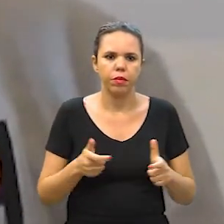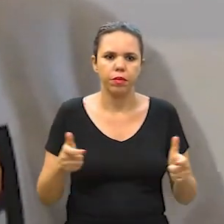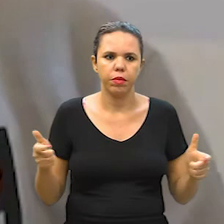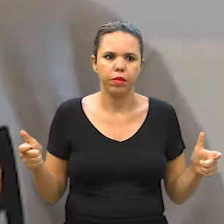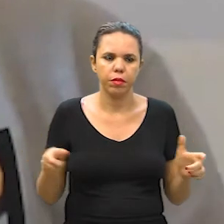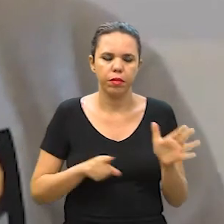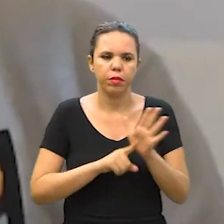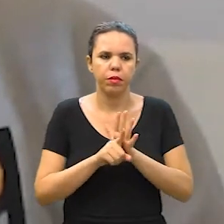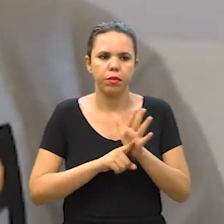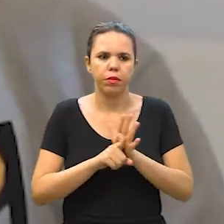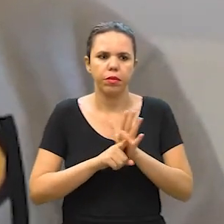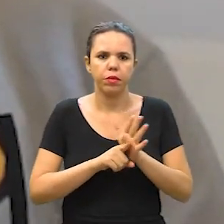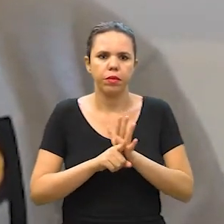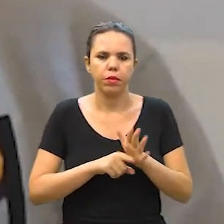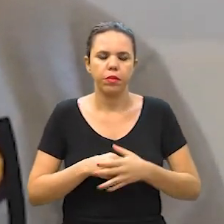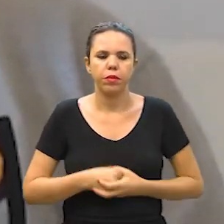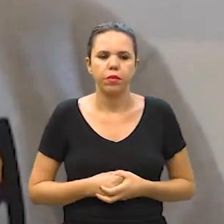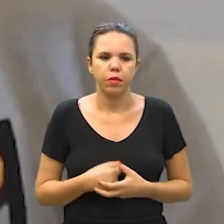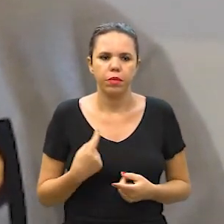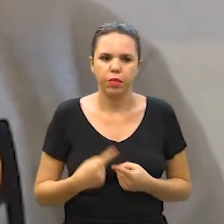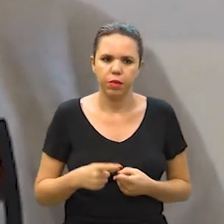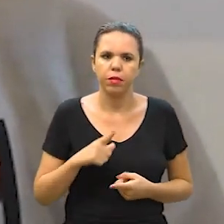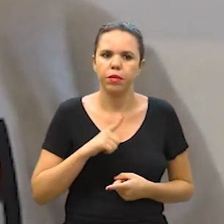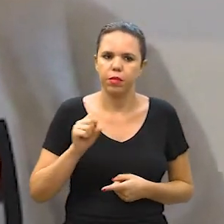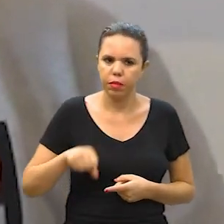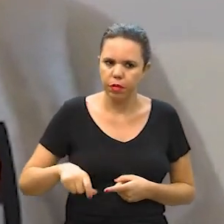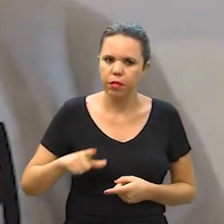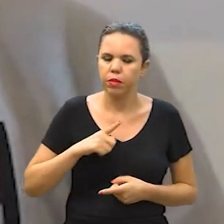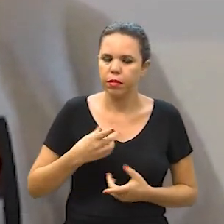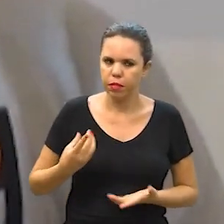grande pesquisa, porque